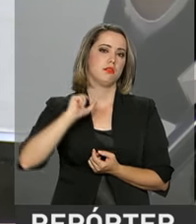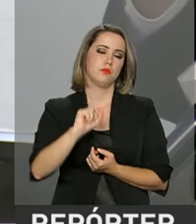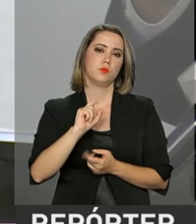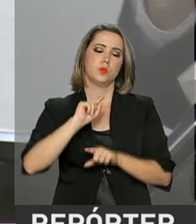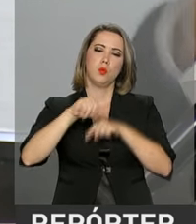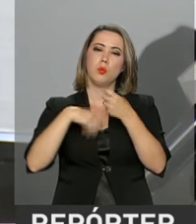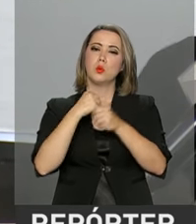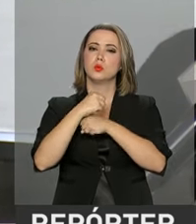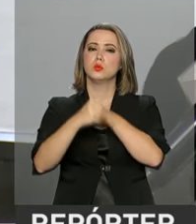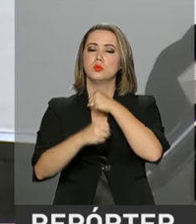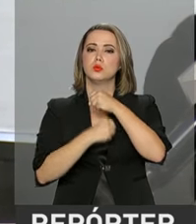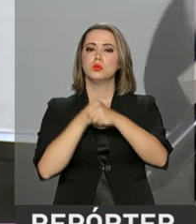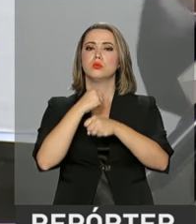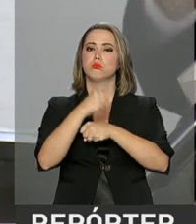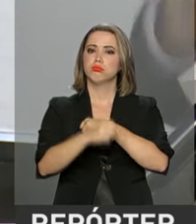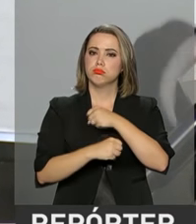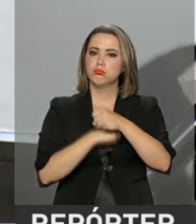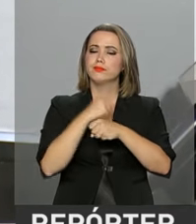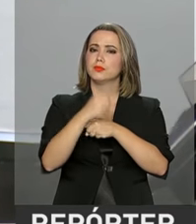seguintes